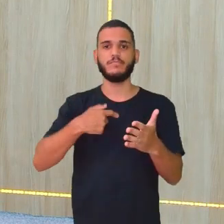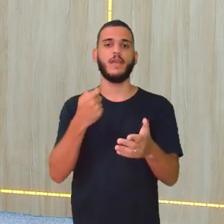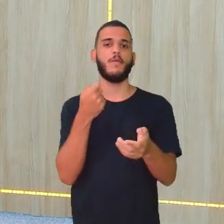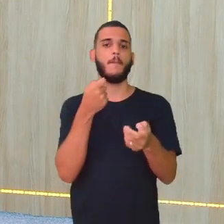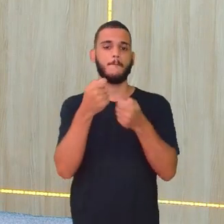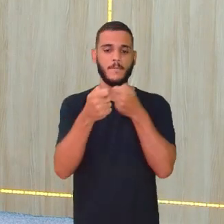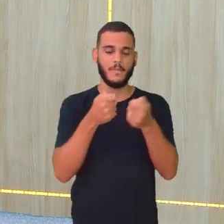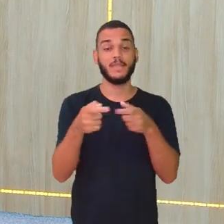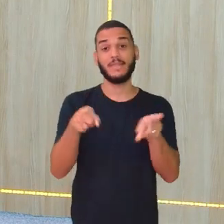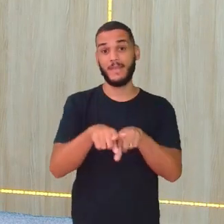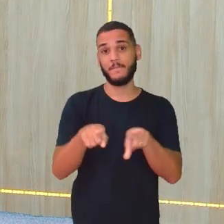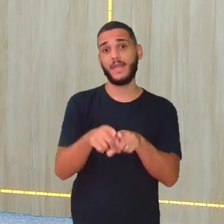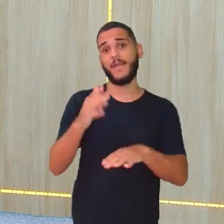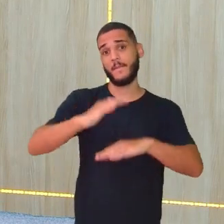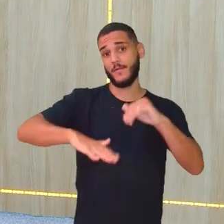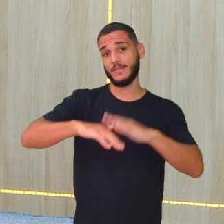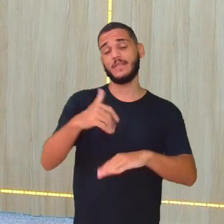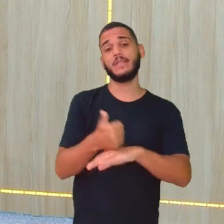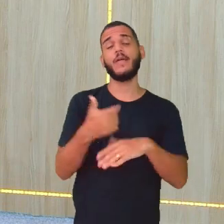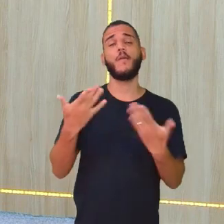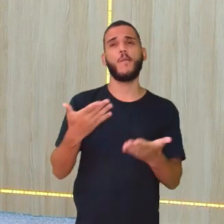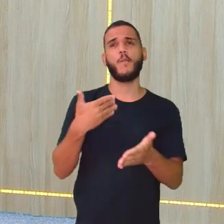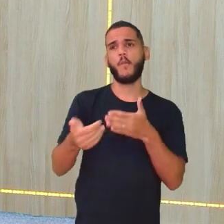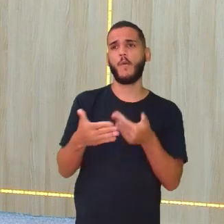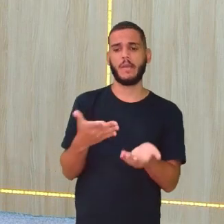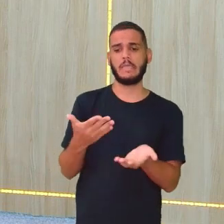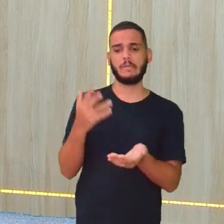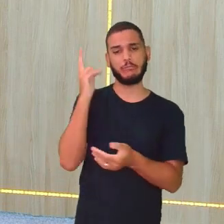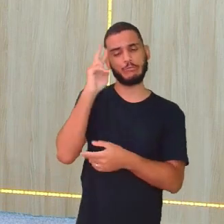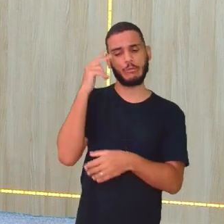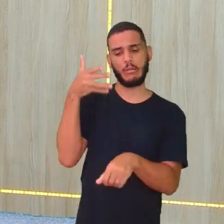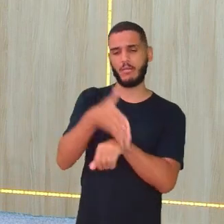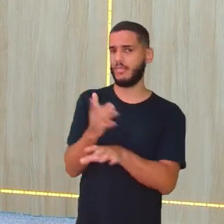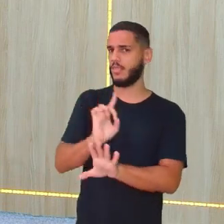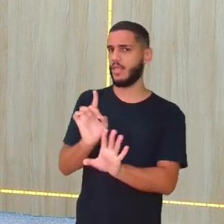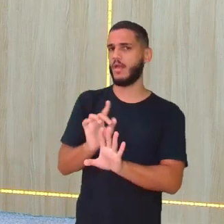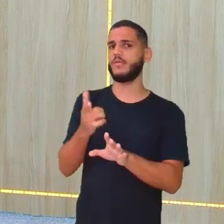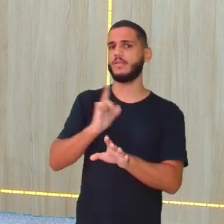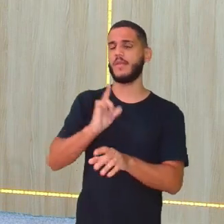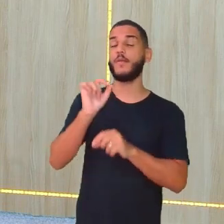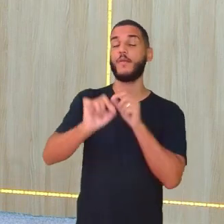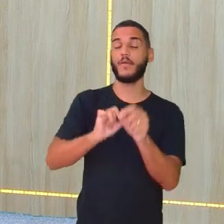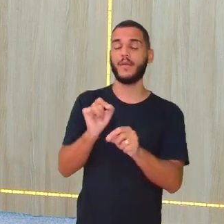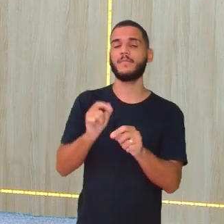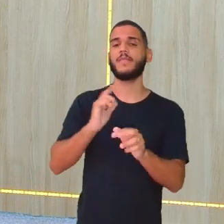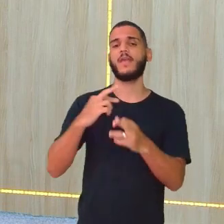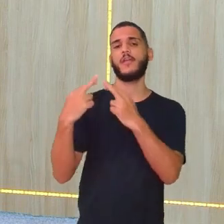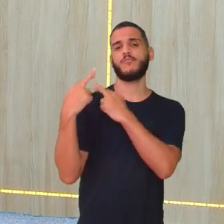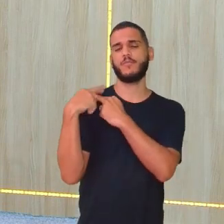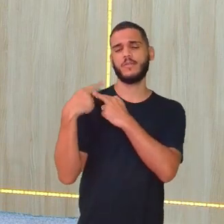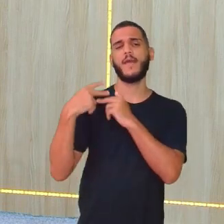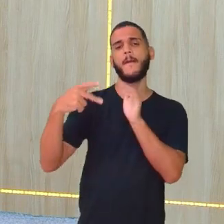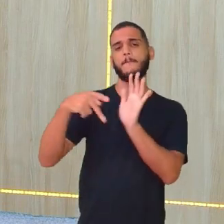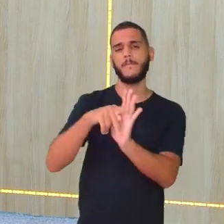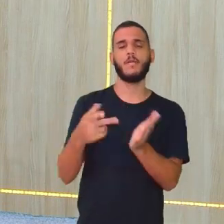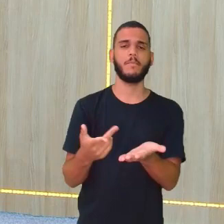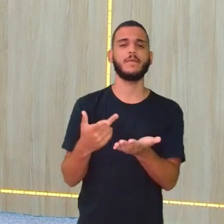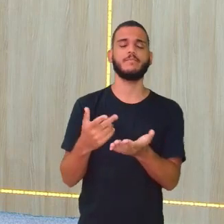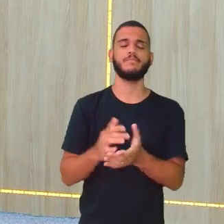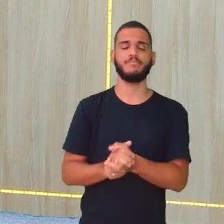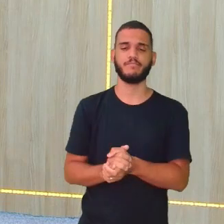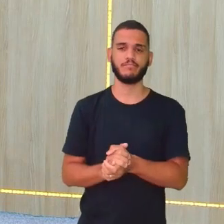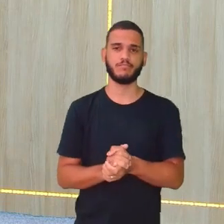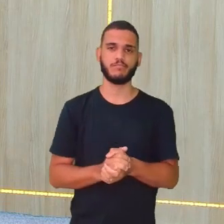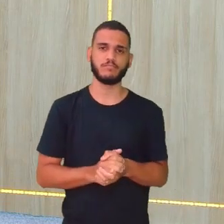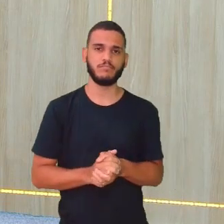jornalista também, então também não é qualquer história que entra no Sertão Sem Nó. Ela tem essa carga toda do próprio causo, né,